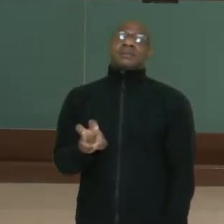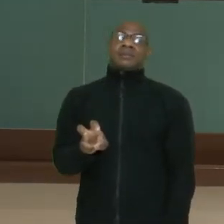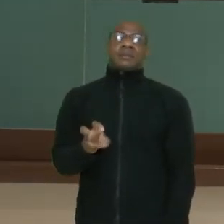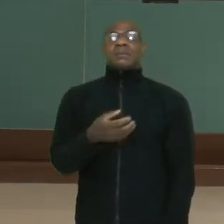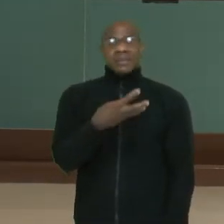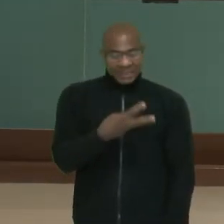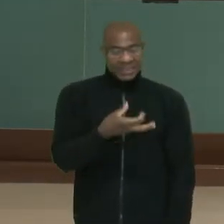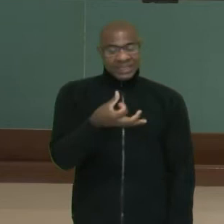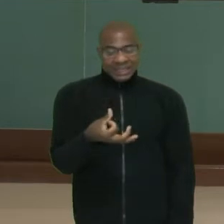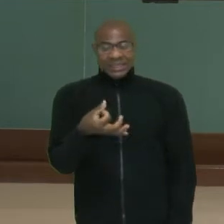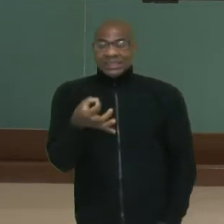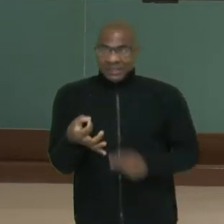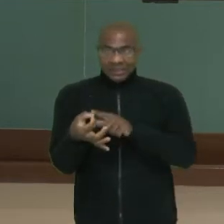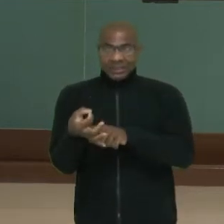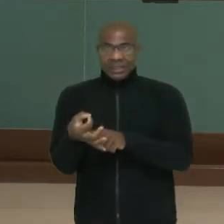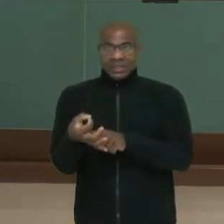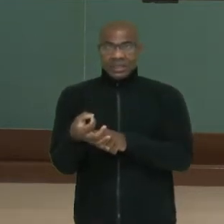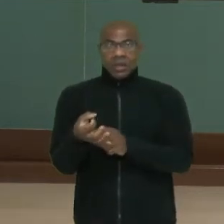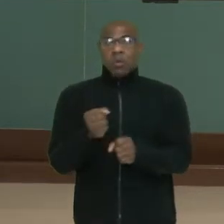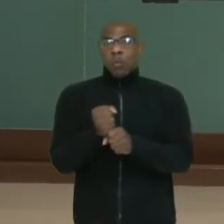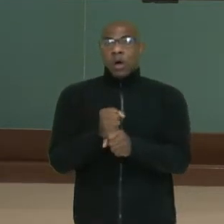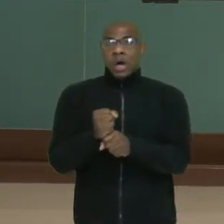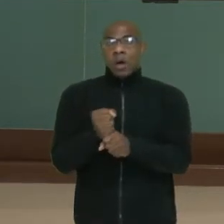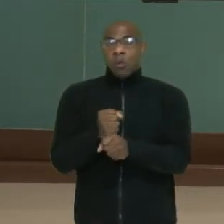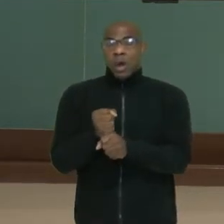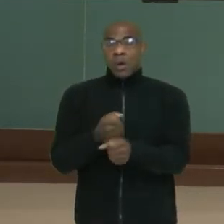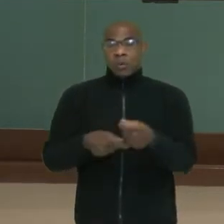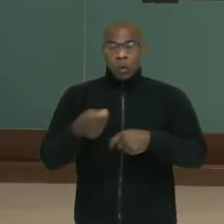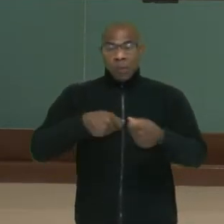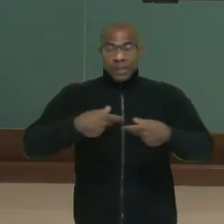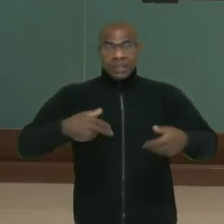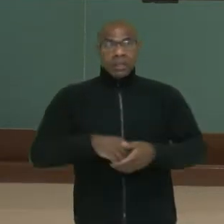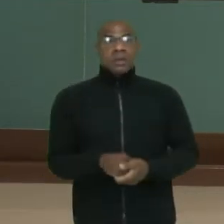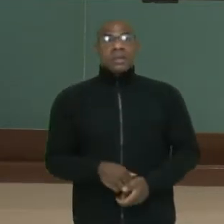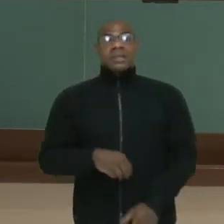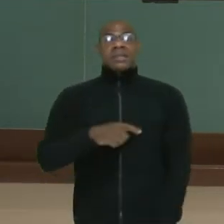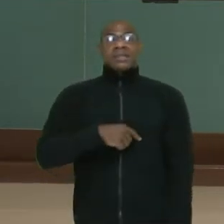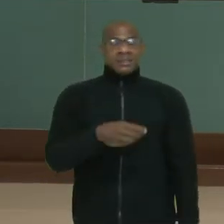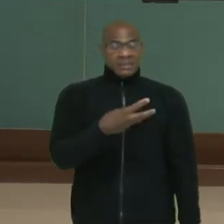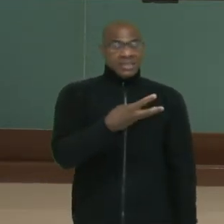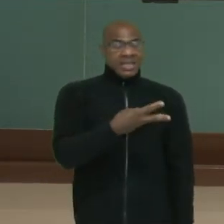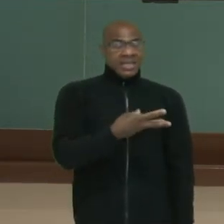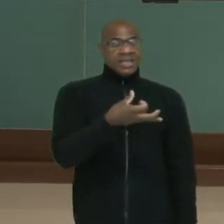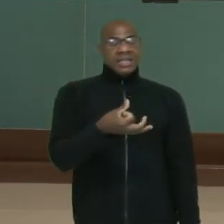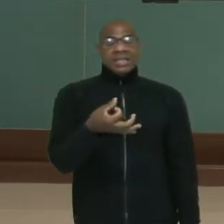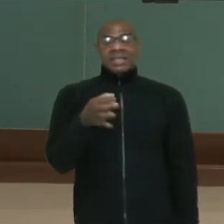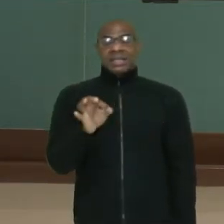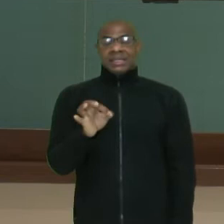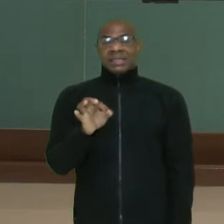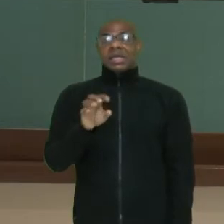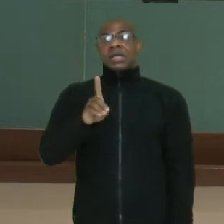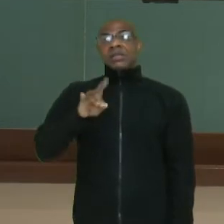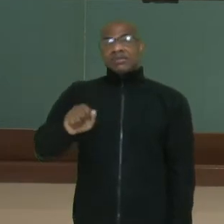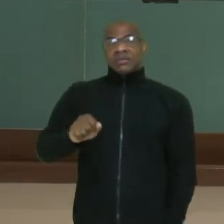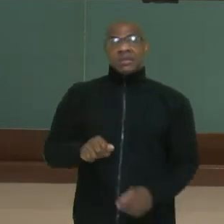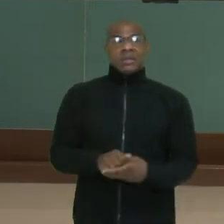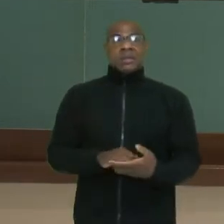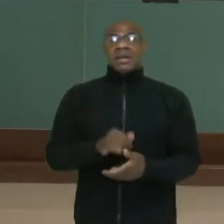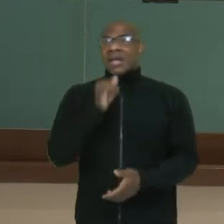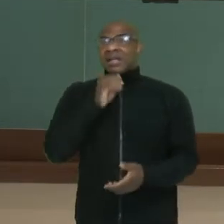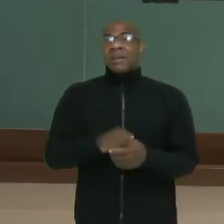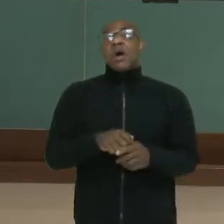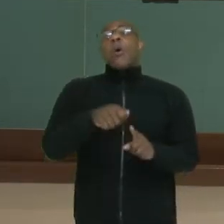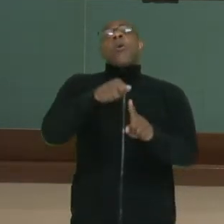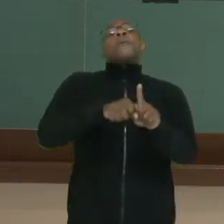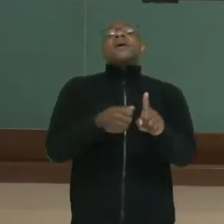360. Então, para efeito de conta, o ano comercial tem 360 dias. Assim como o mês tem